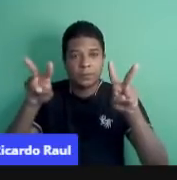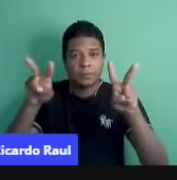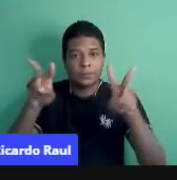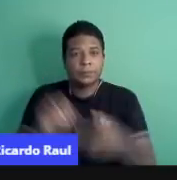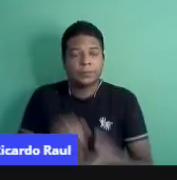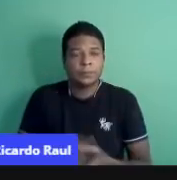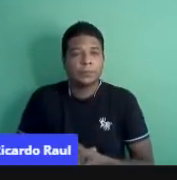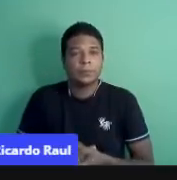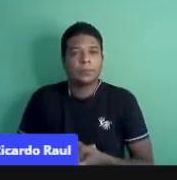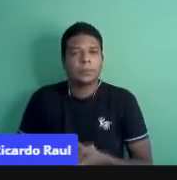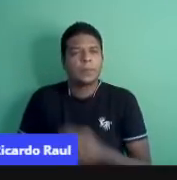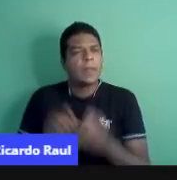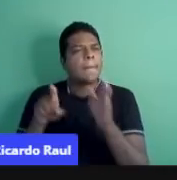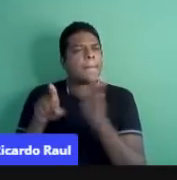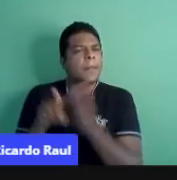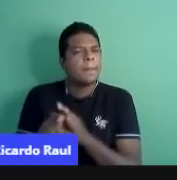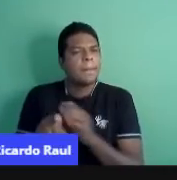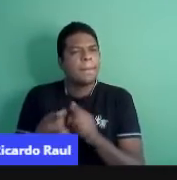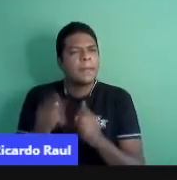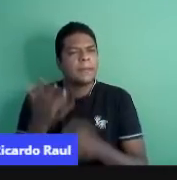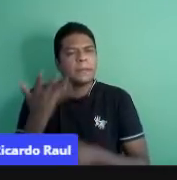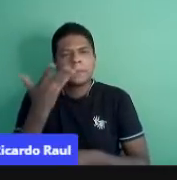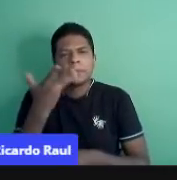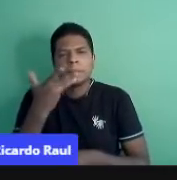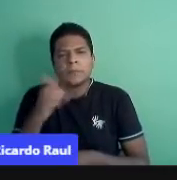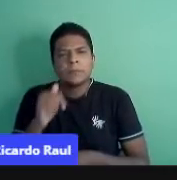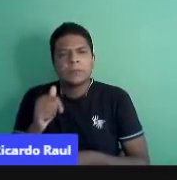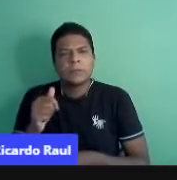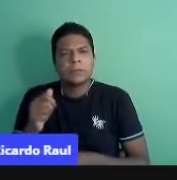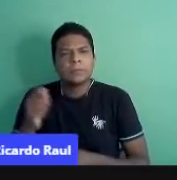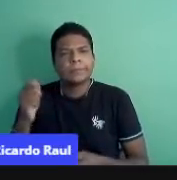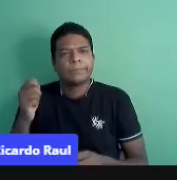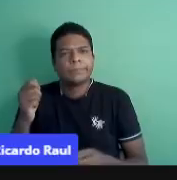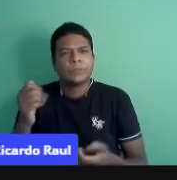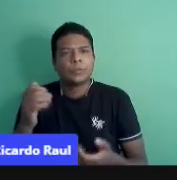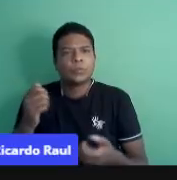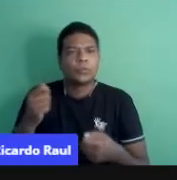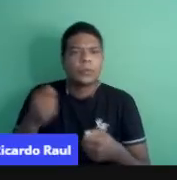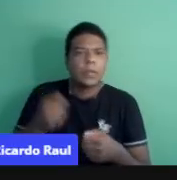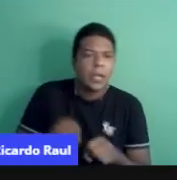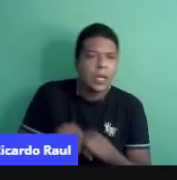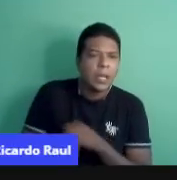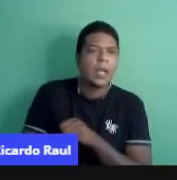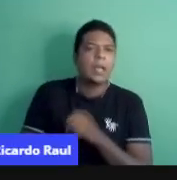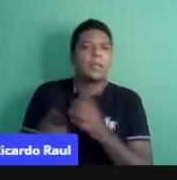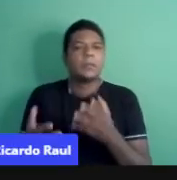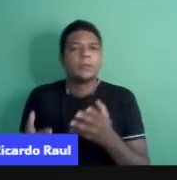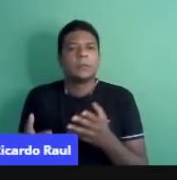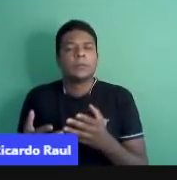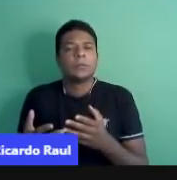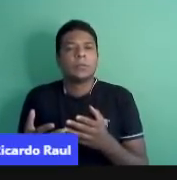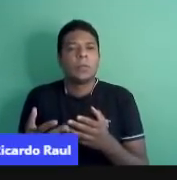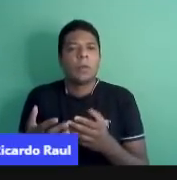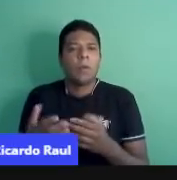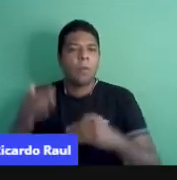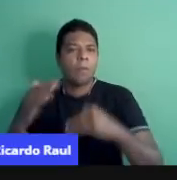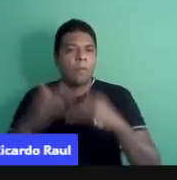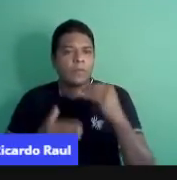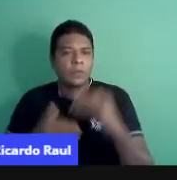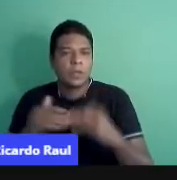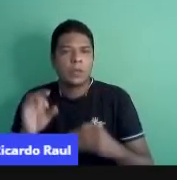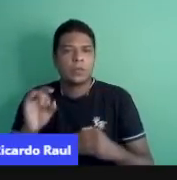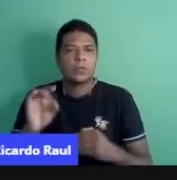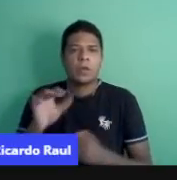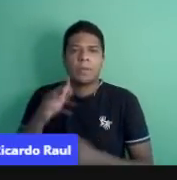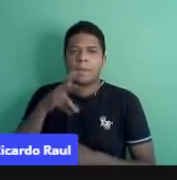que é feito, mas essa criança não vai ser prejudicada de trabalhar com um profissional de apenas uma linguagem?